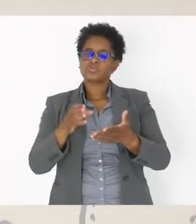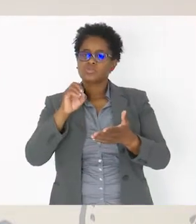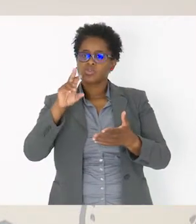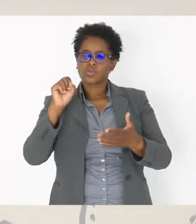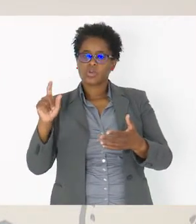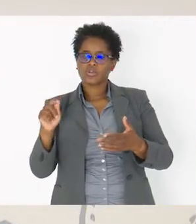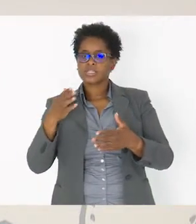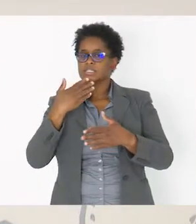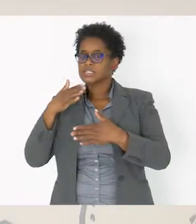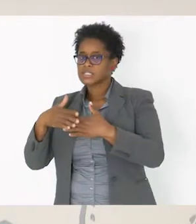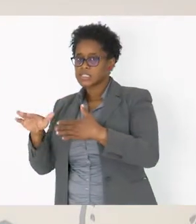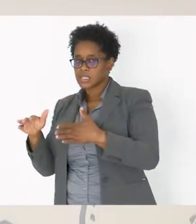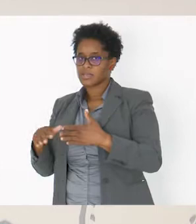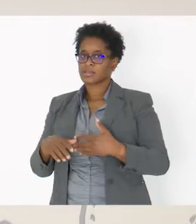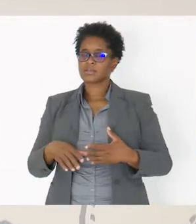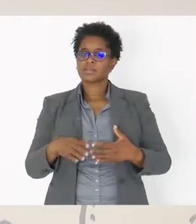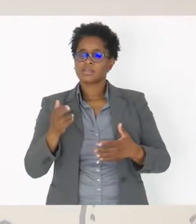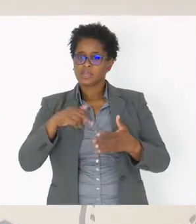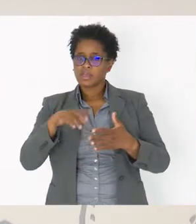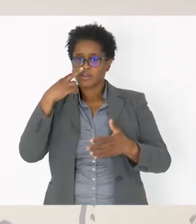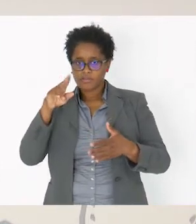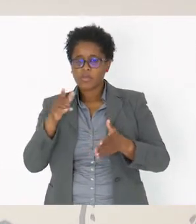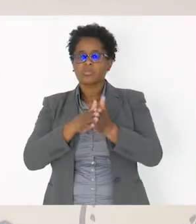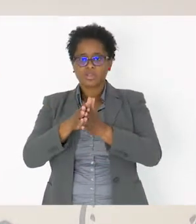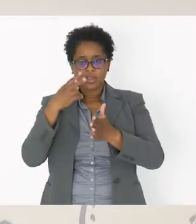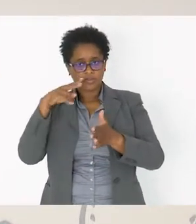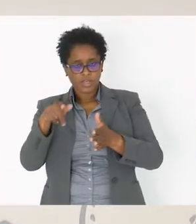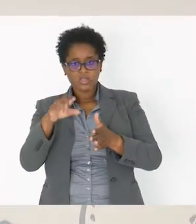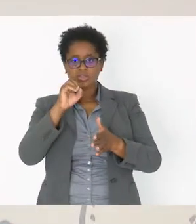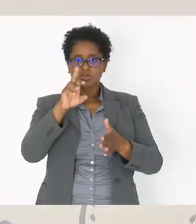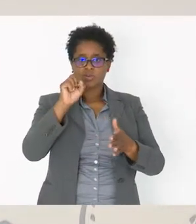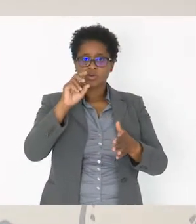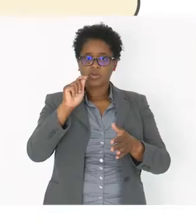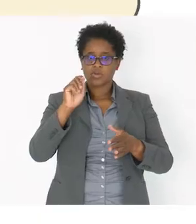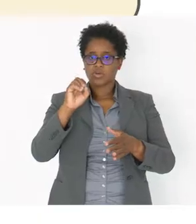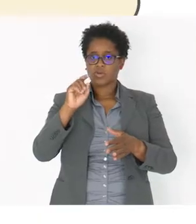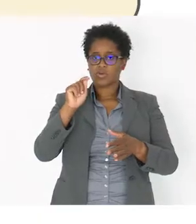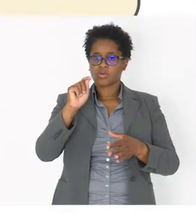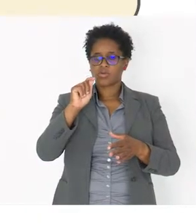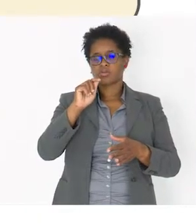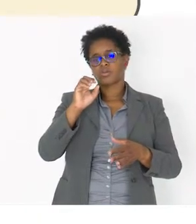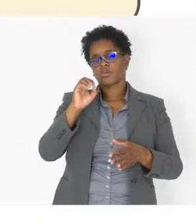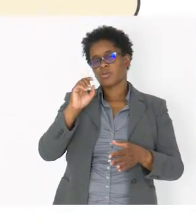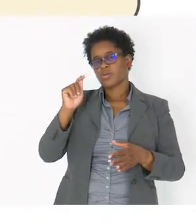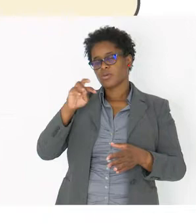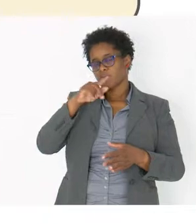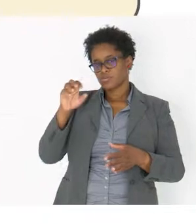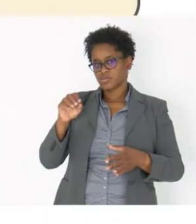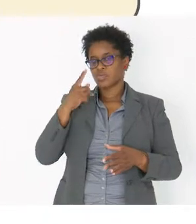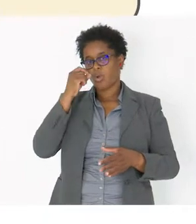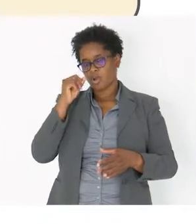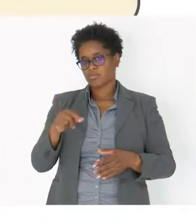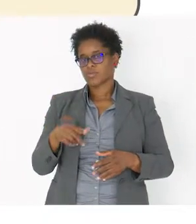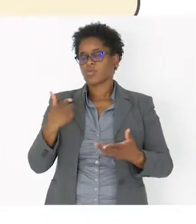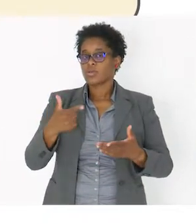ter a oportunidade mais à frente de ver esses órgãos, tá bem? Do homem. Enquanto